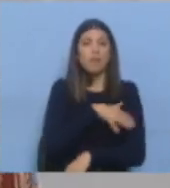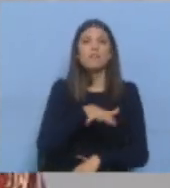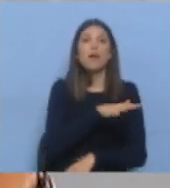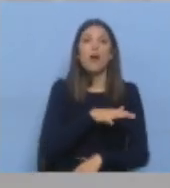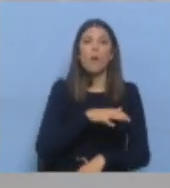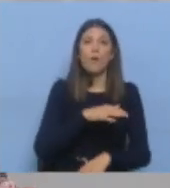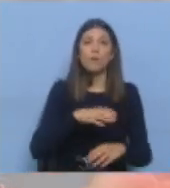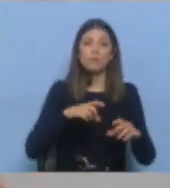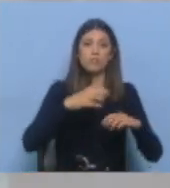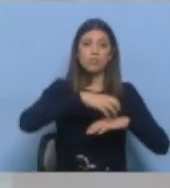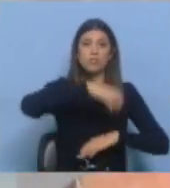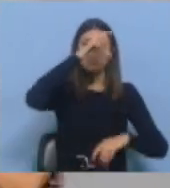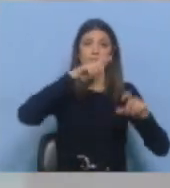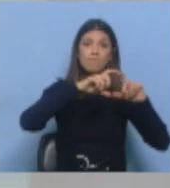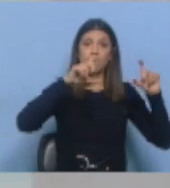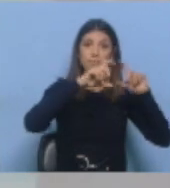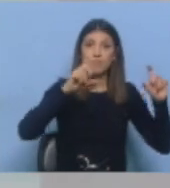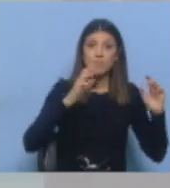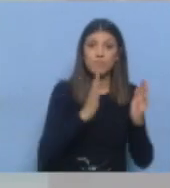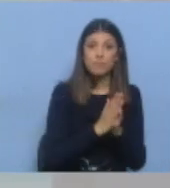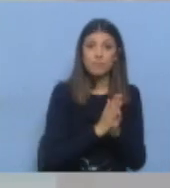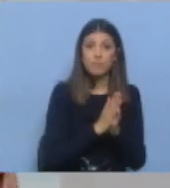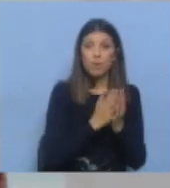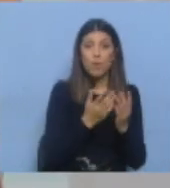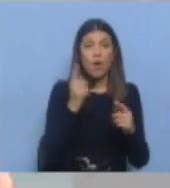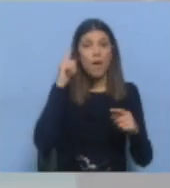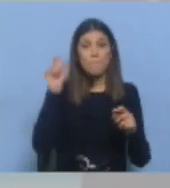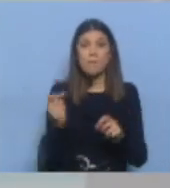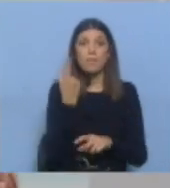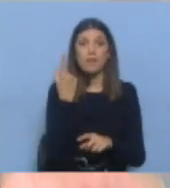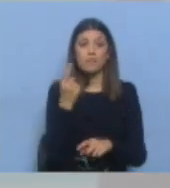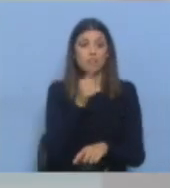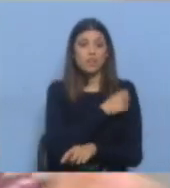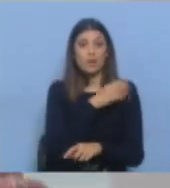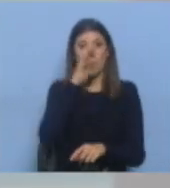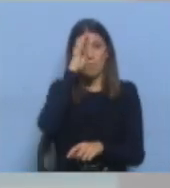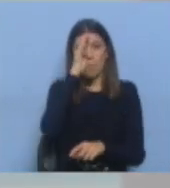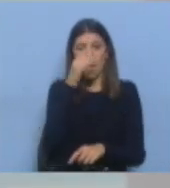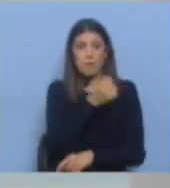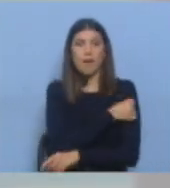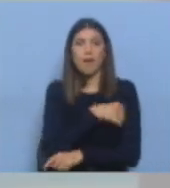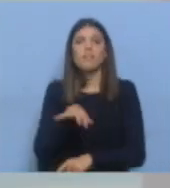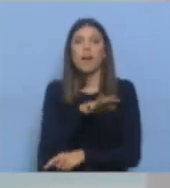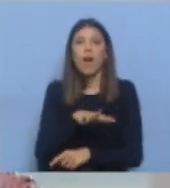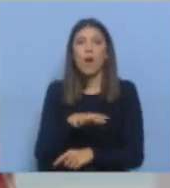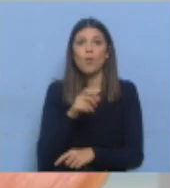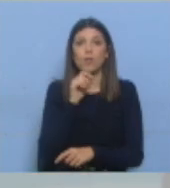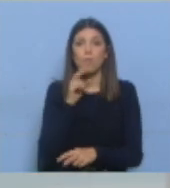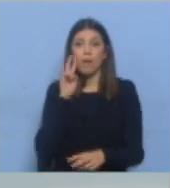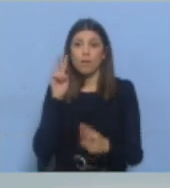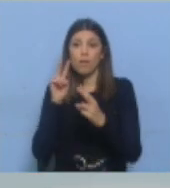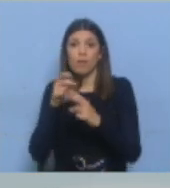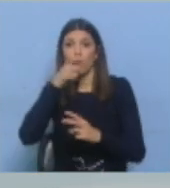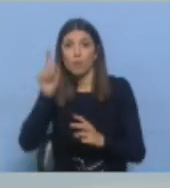numa residência, não é? Onde pode encontrar pessoas fora da agenda oficial, combinada com a Secretaria de Estado, e, portanto, já